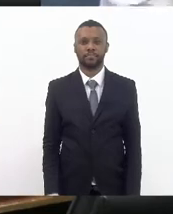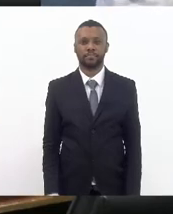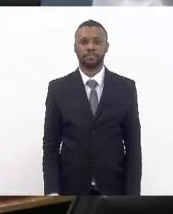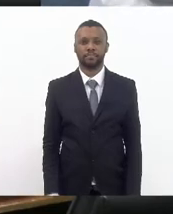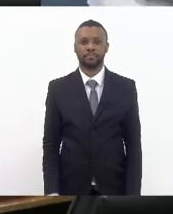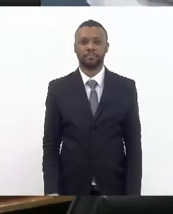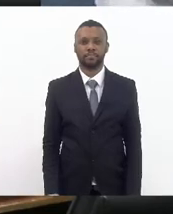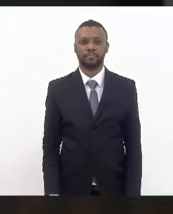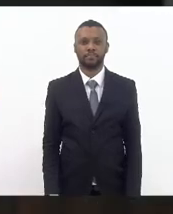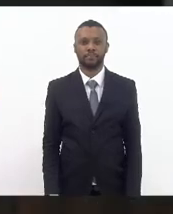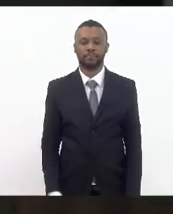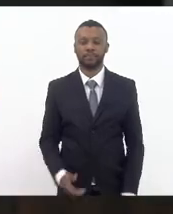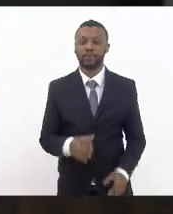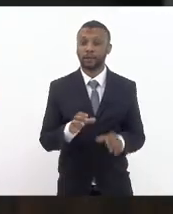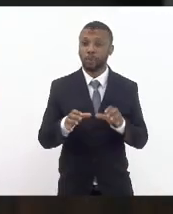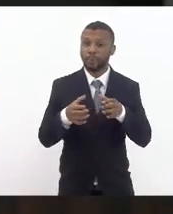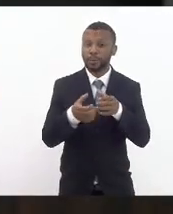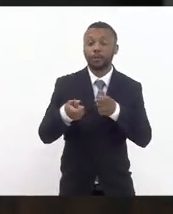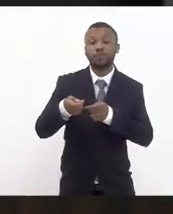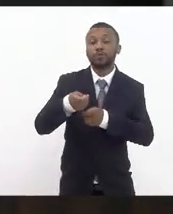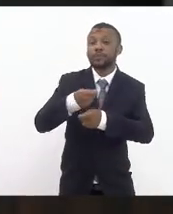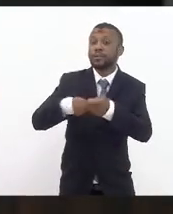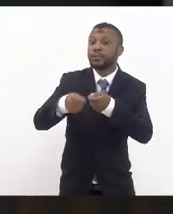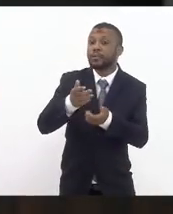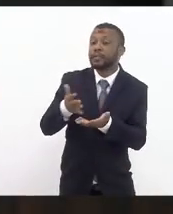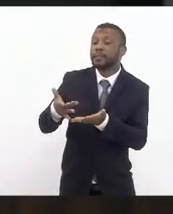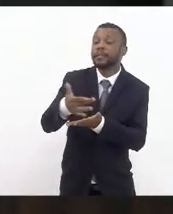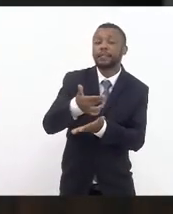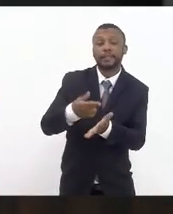Pela Comissão de Tributação, deputado Luiz Paulo.